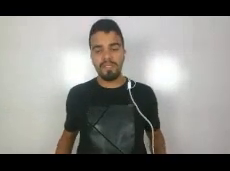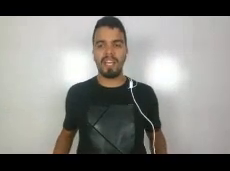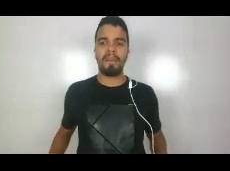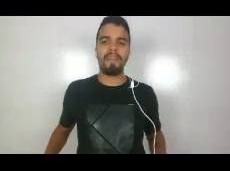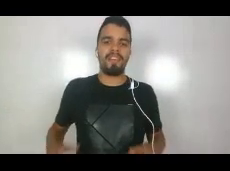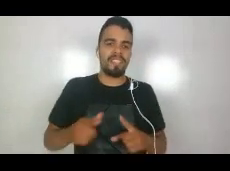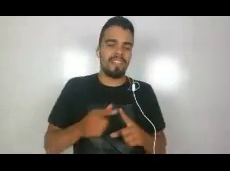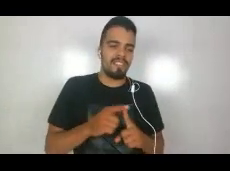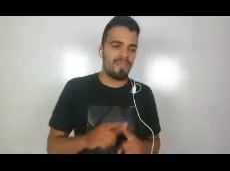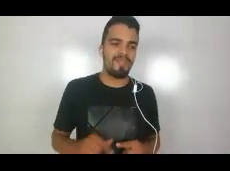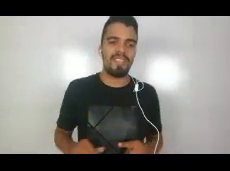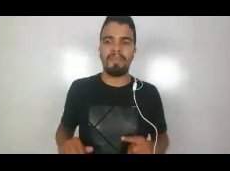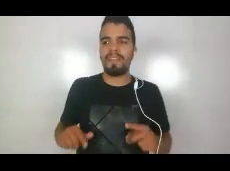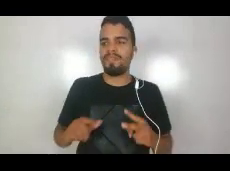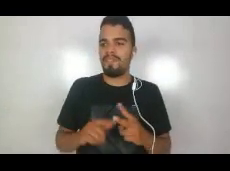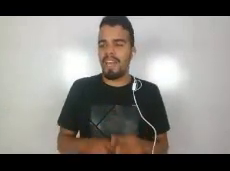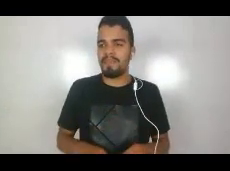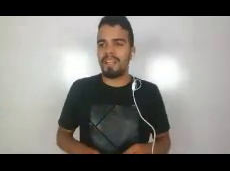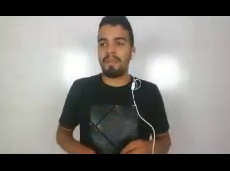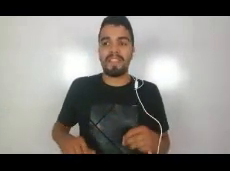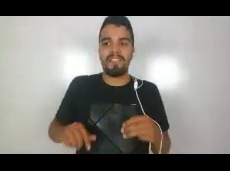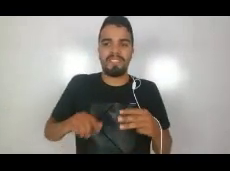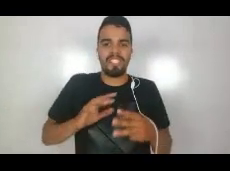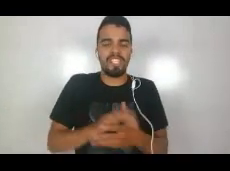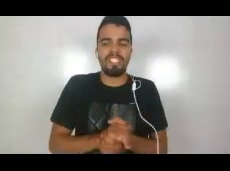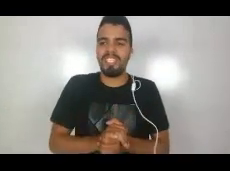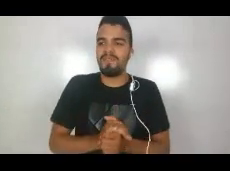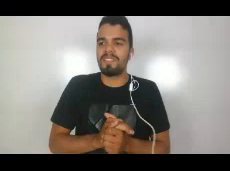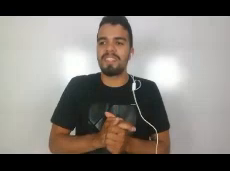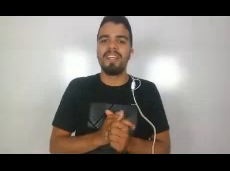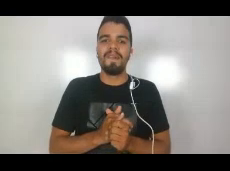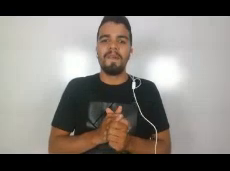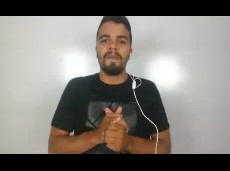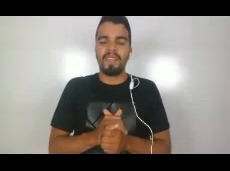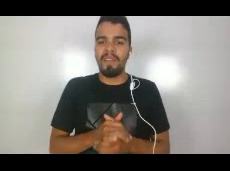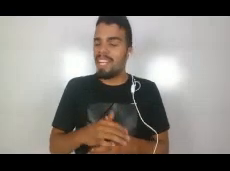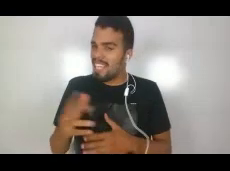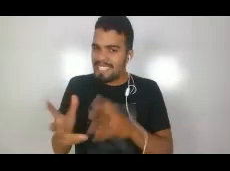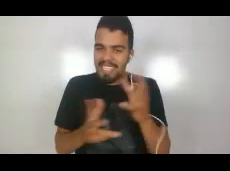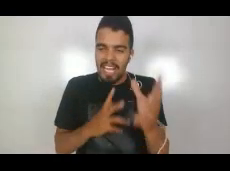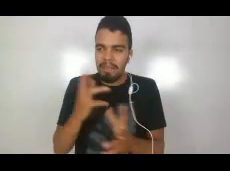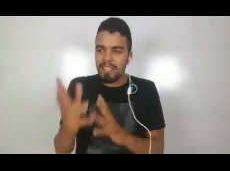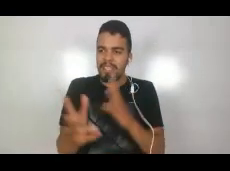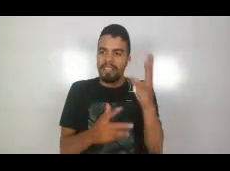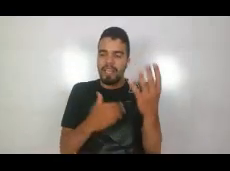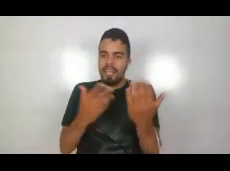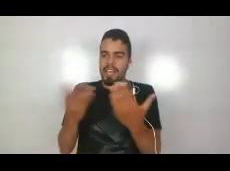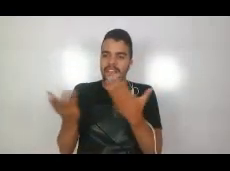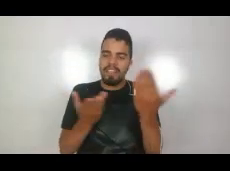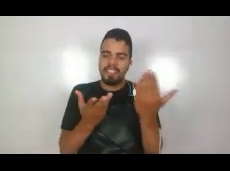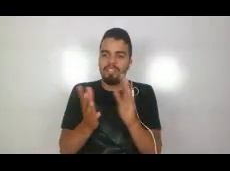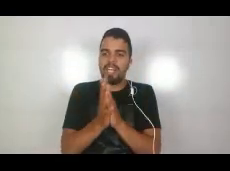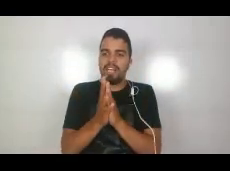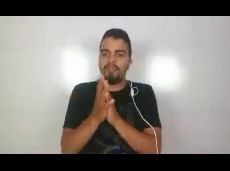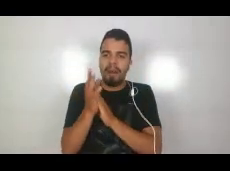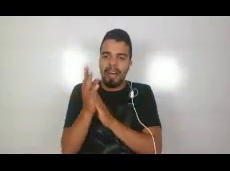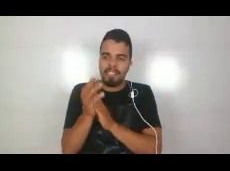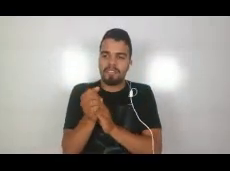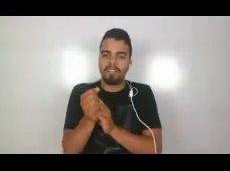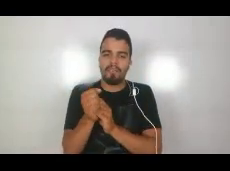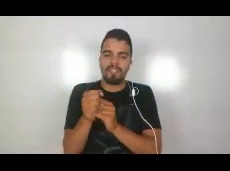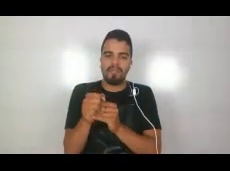contexto 1, que ele aprendeu as salações, ele aprendeu os verbos, ele aprendeu os adjetivos. Então, ele já sabe fazer um